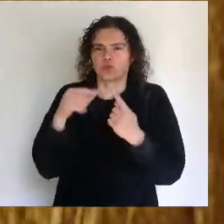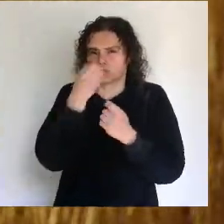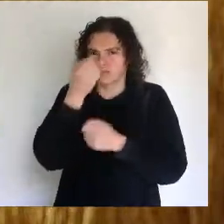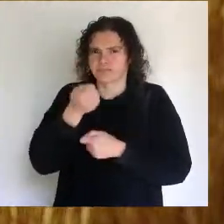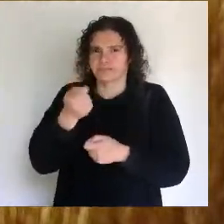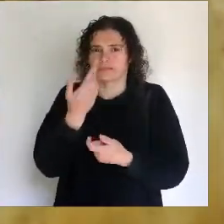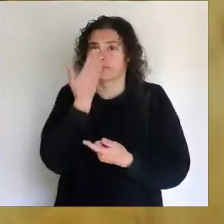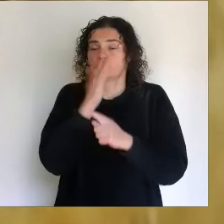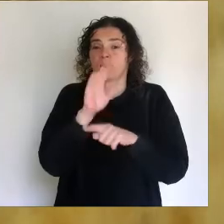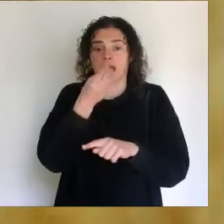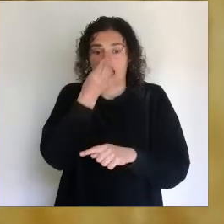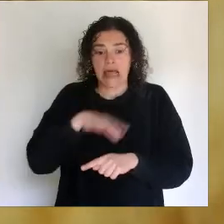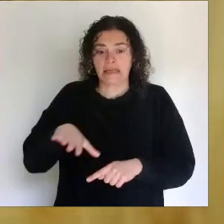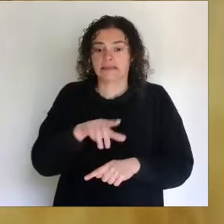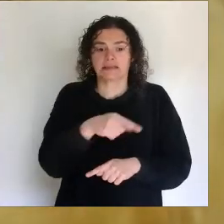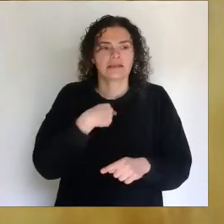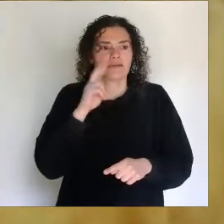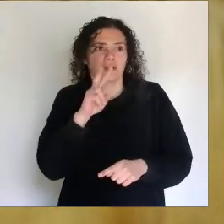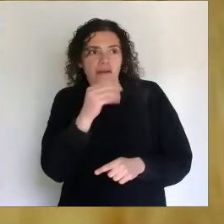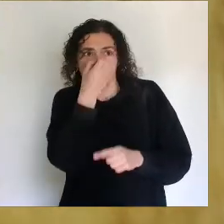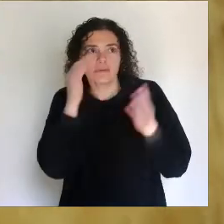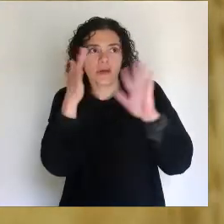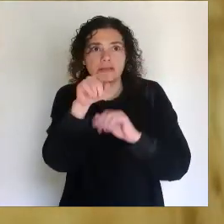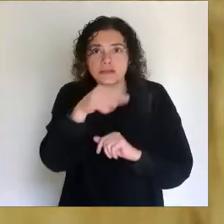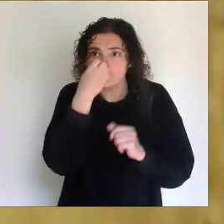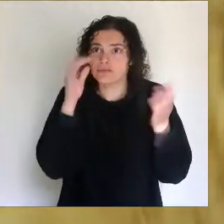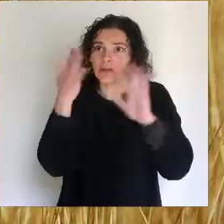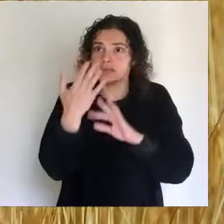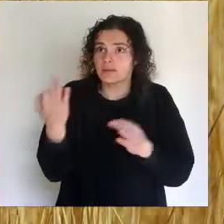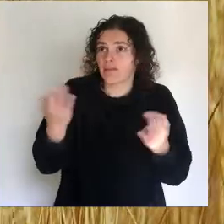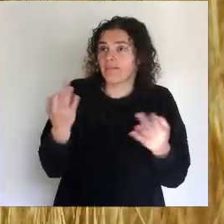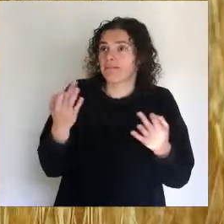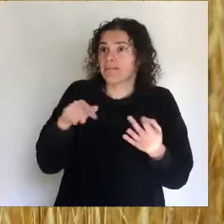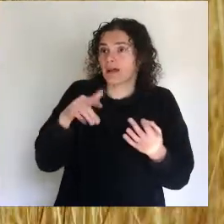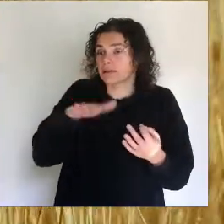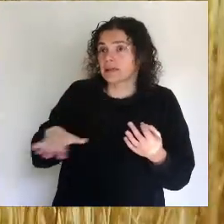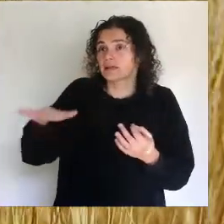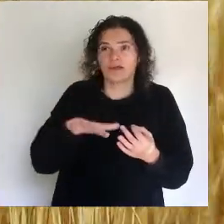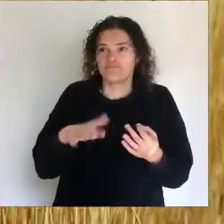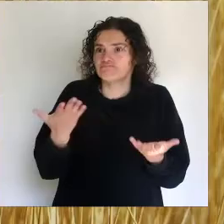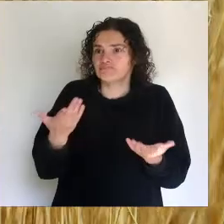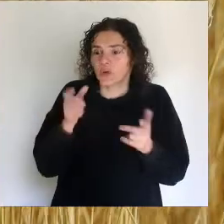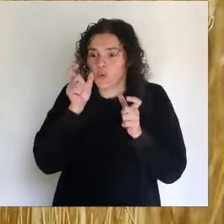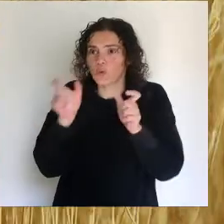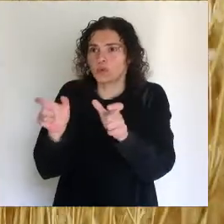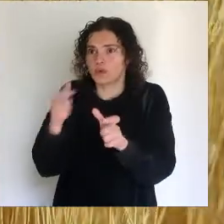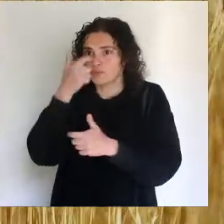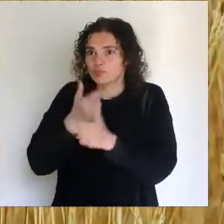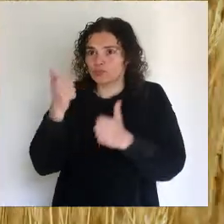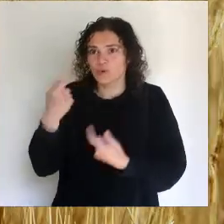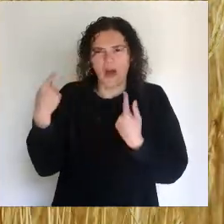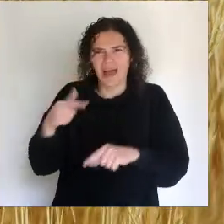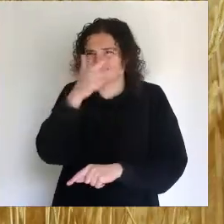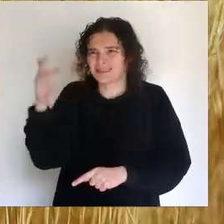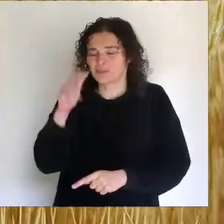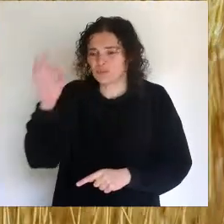passar por essa floresta poderá dizer: olha, isto é uma floresta, mas de facto é um território completamente controlado pelo ser humano